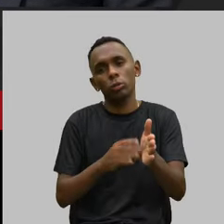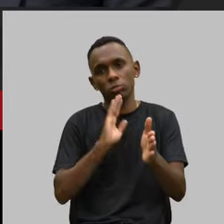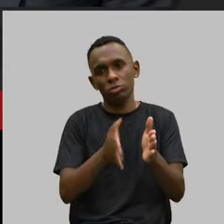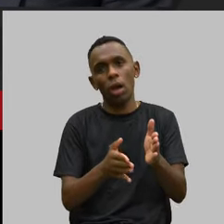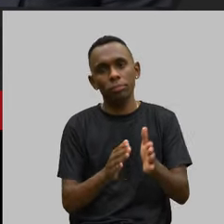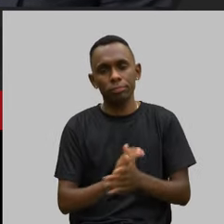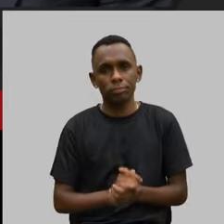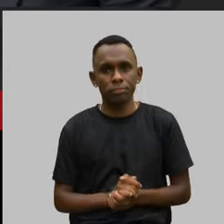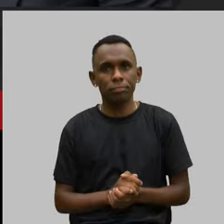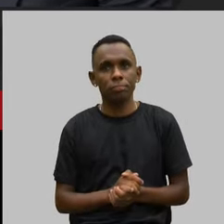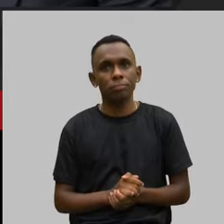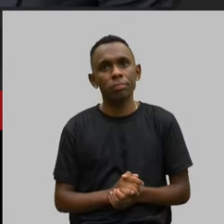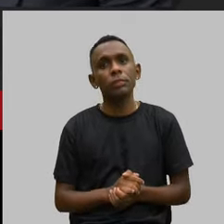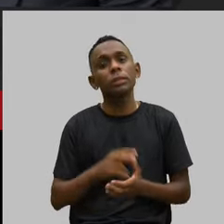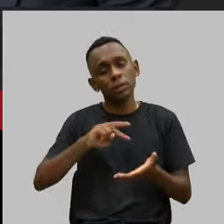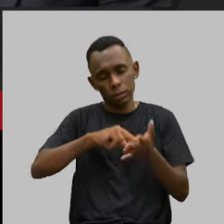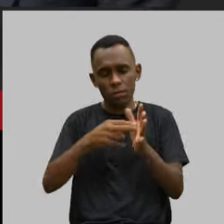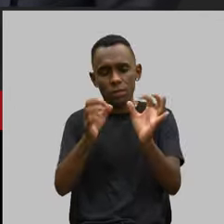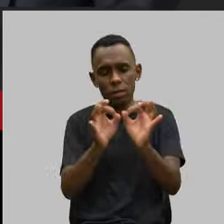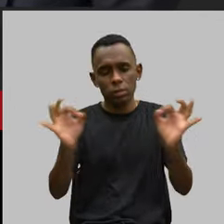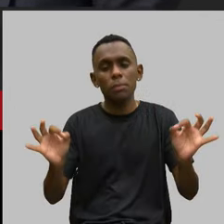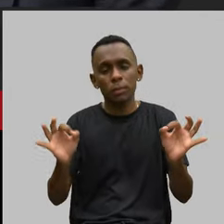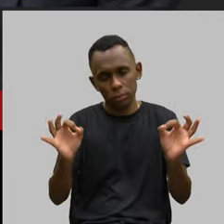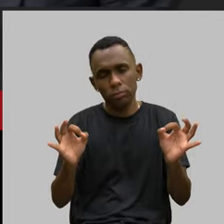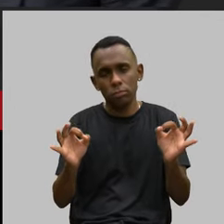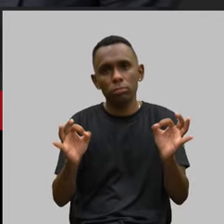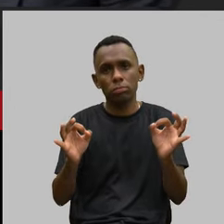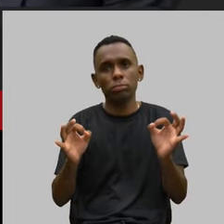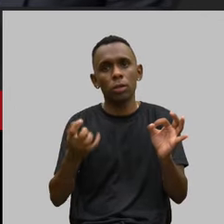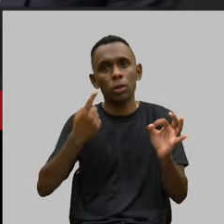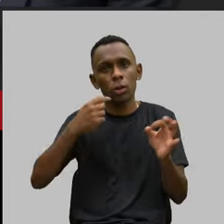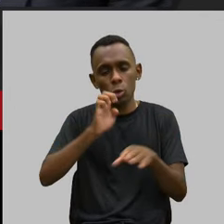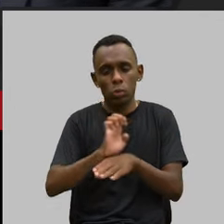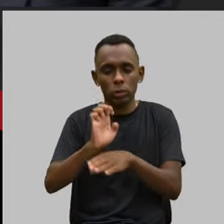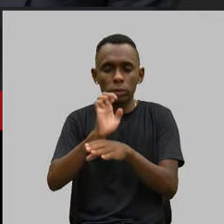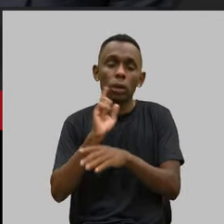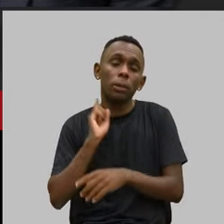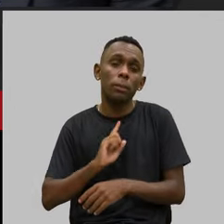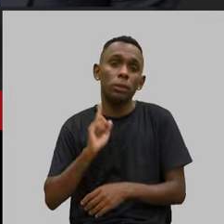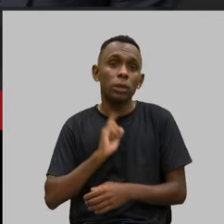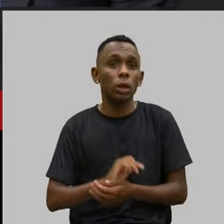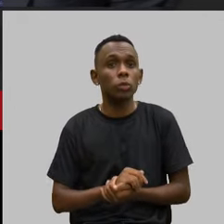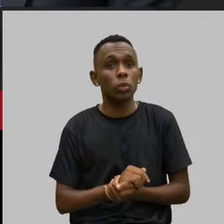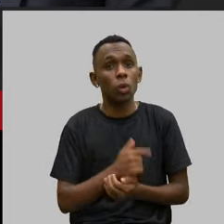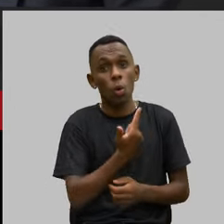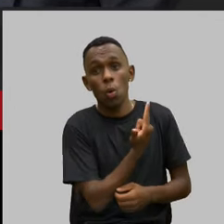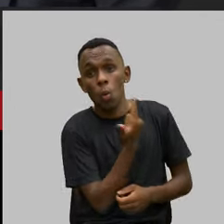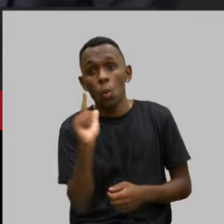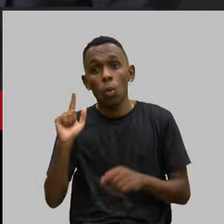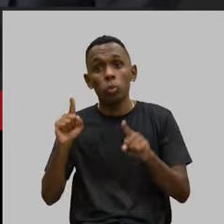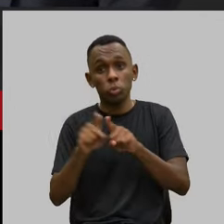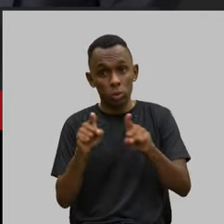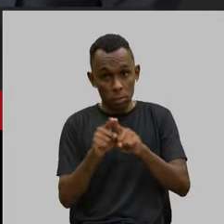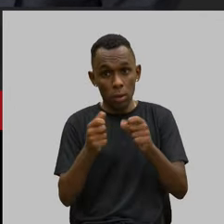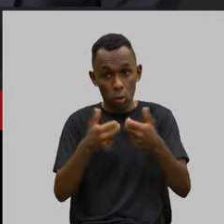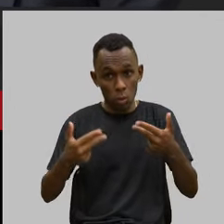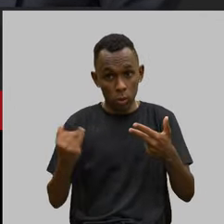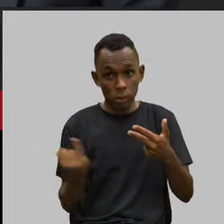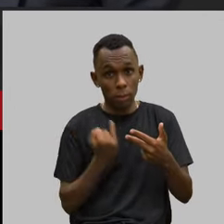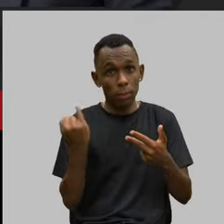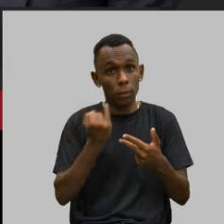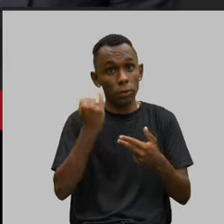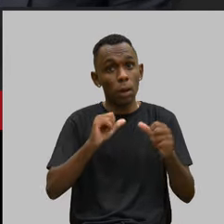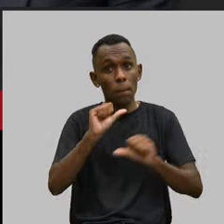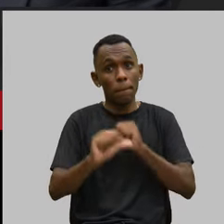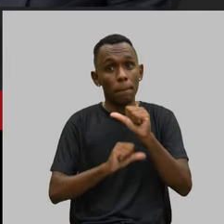e trouxe simplificação para o estado outro evento importante foi a